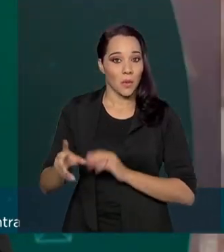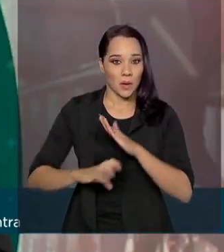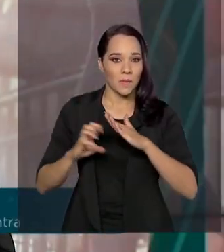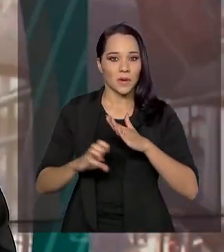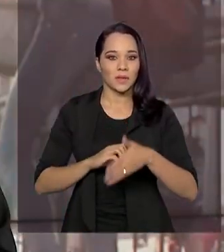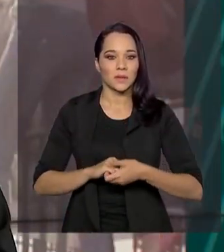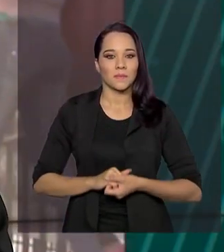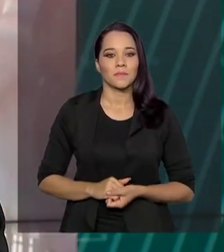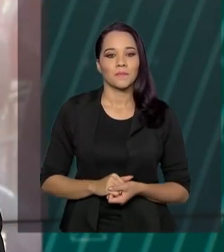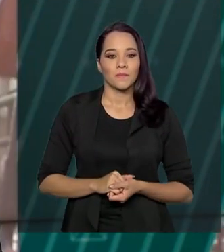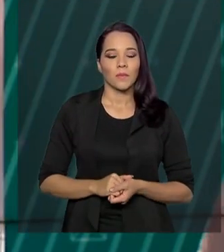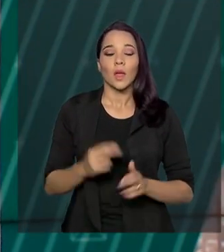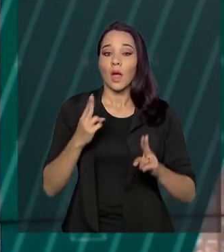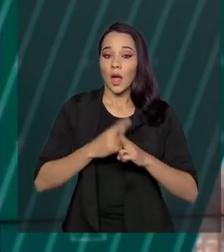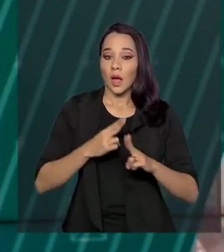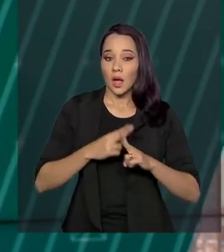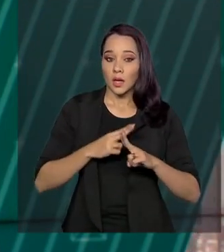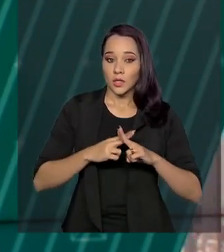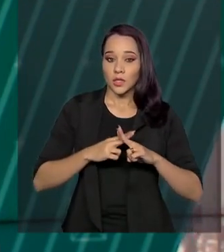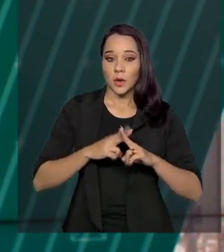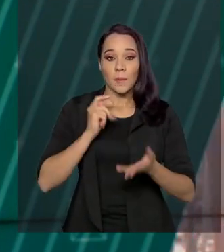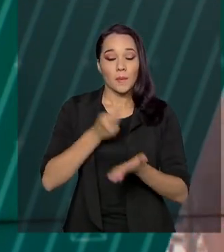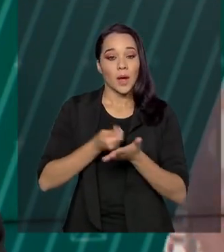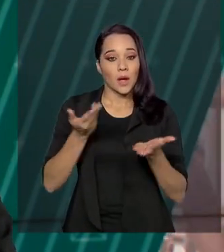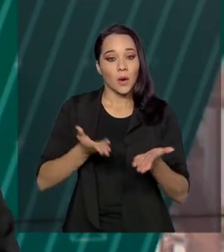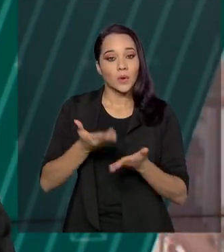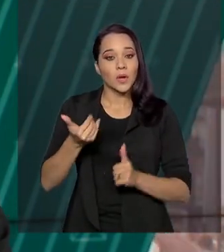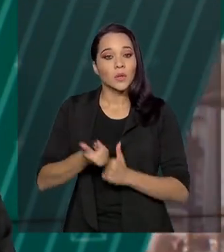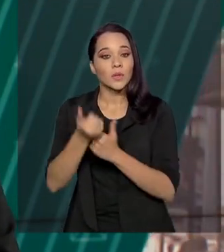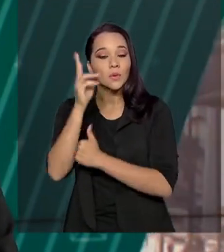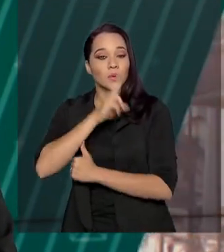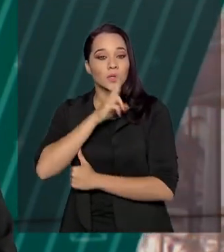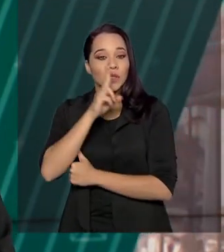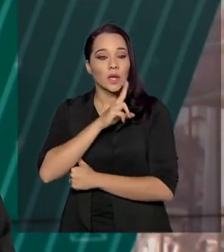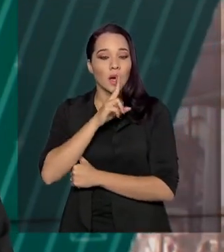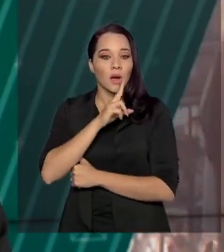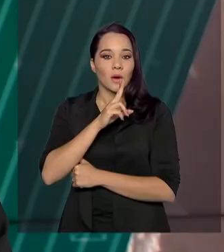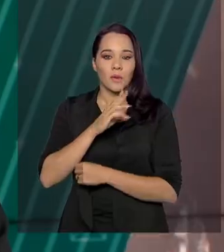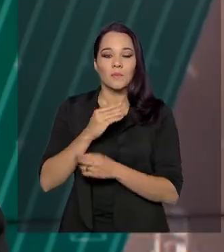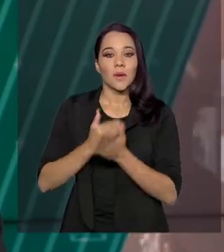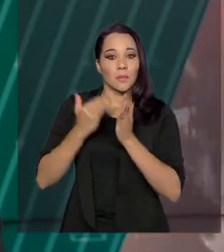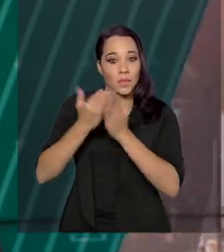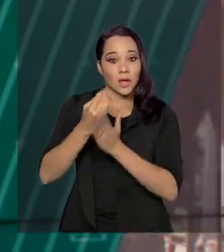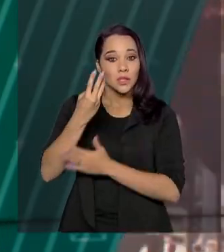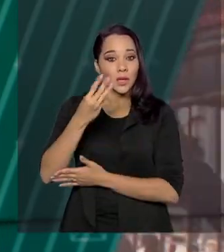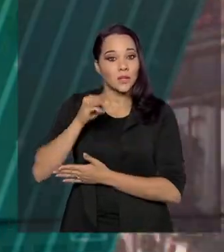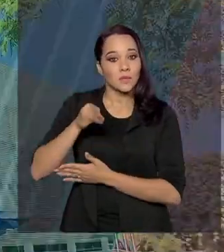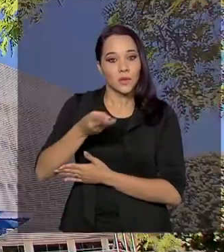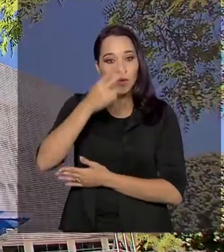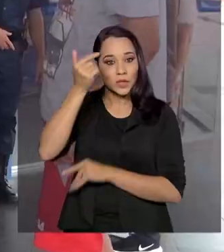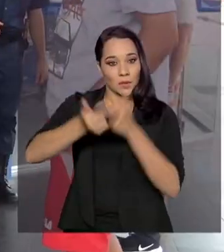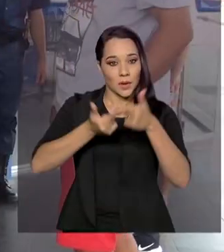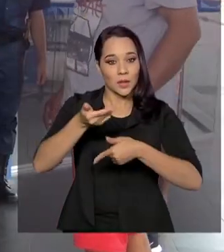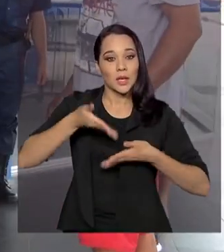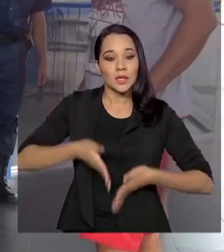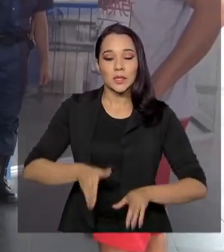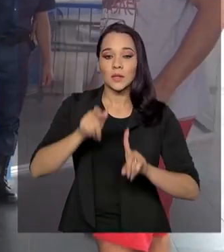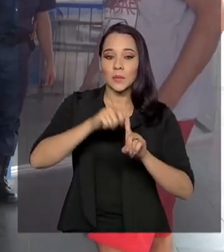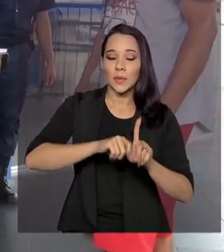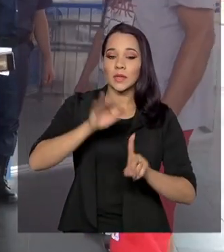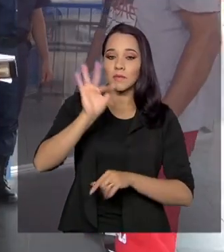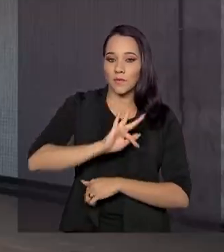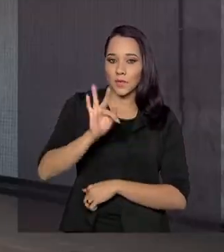A Caixa Econômica Federal paga hoje o auxílio emergencial a mais de 3 milhões de trabalhadores nascidos em